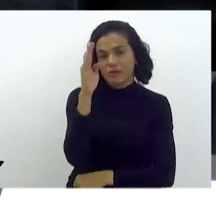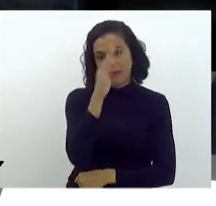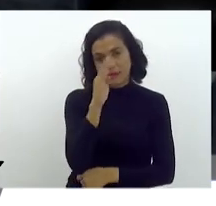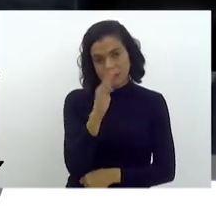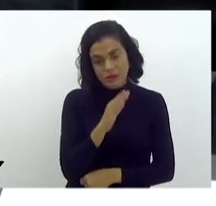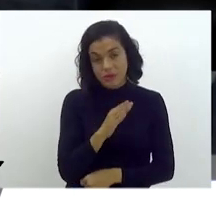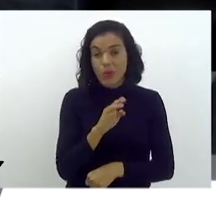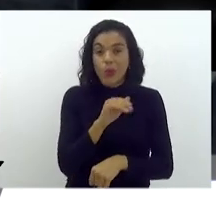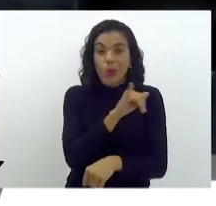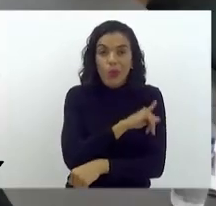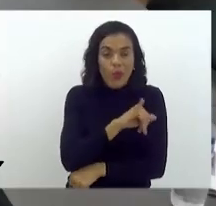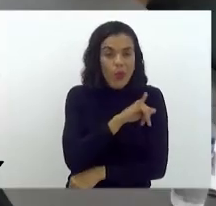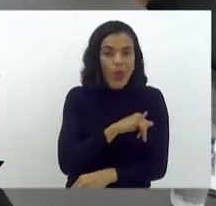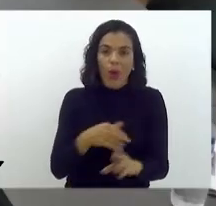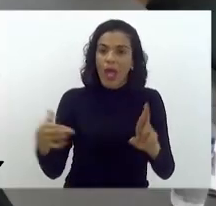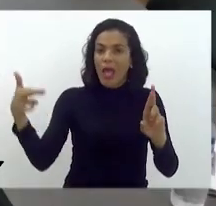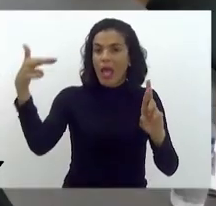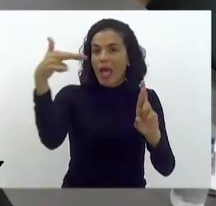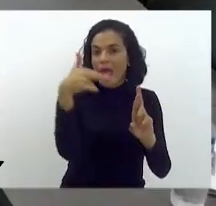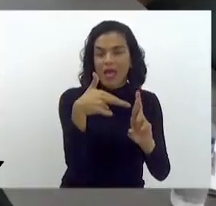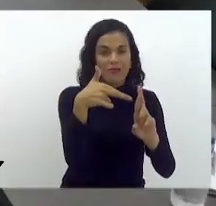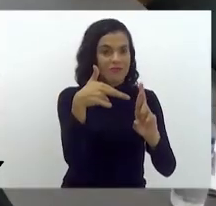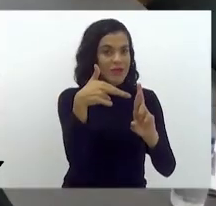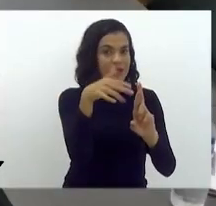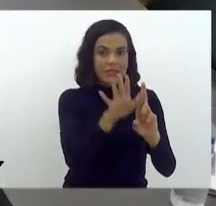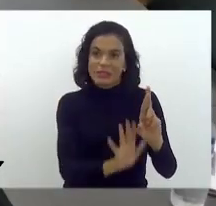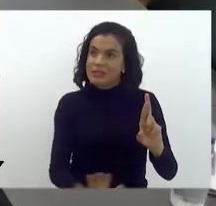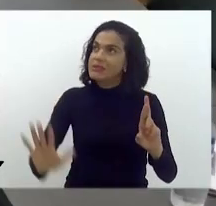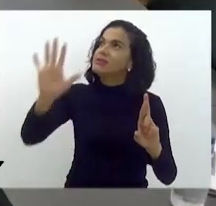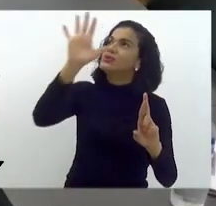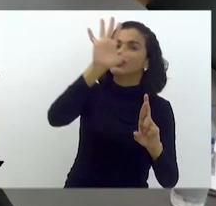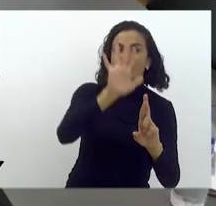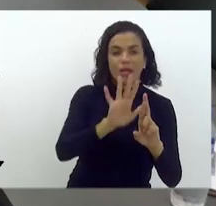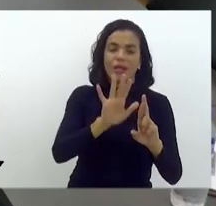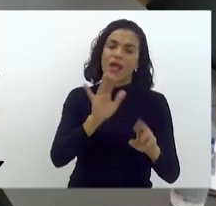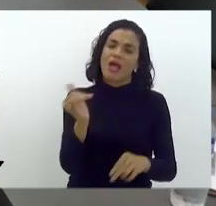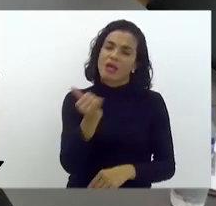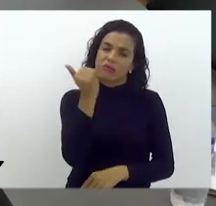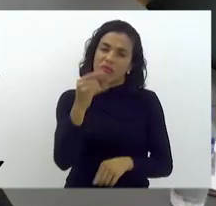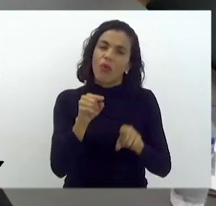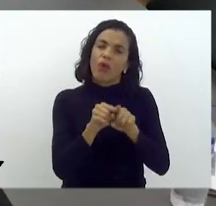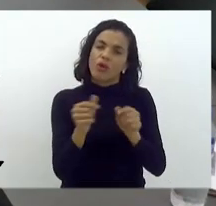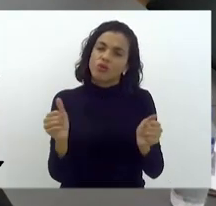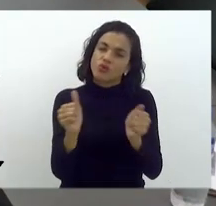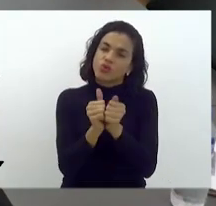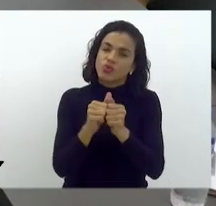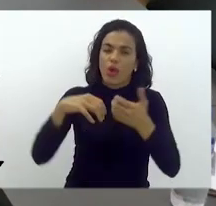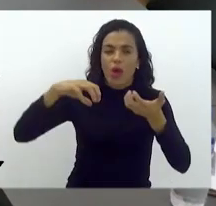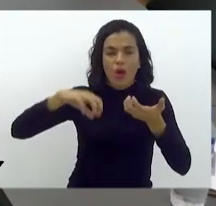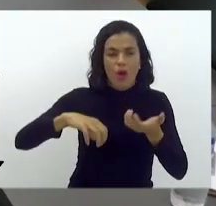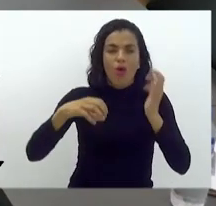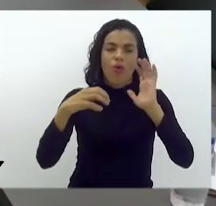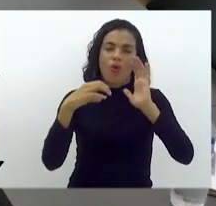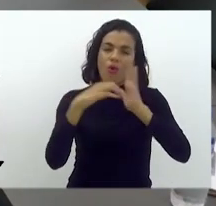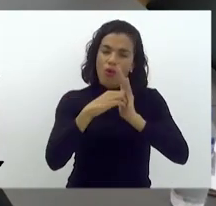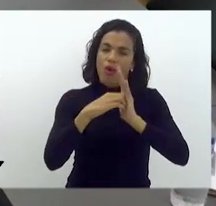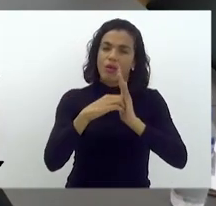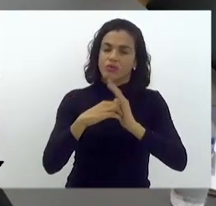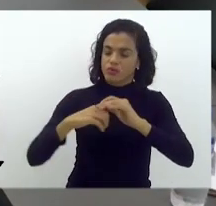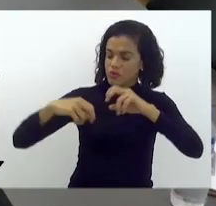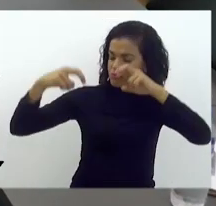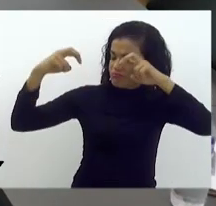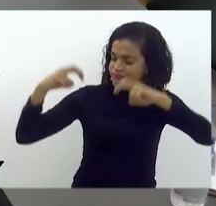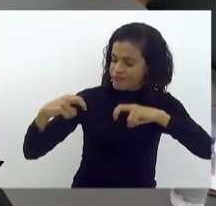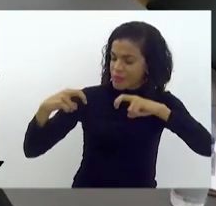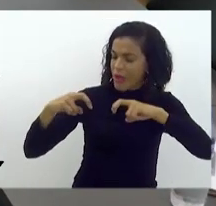um estado muito muito importante dentro da Nação Então seria importante também ver junto com o braço nacional para que sentado junto